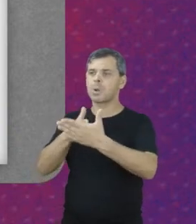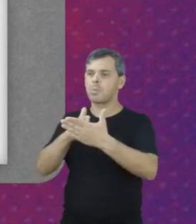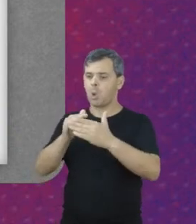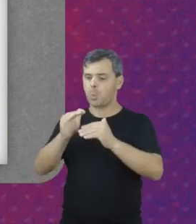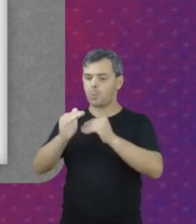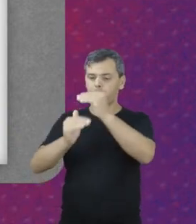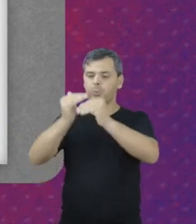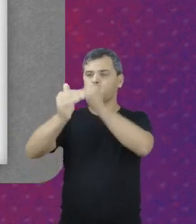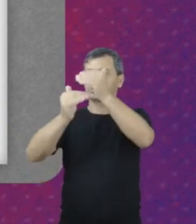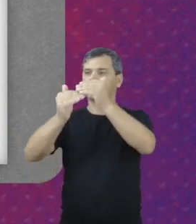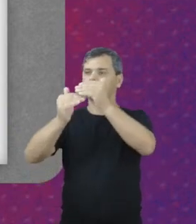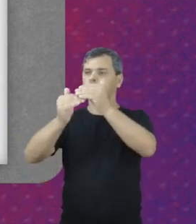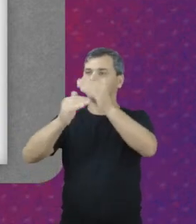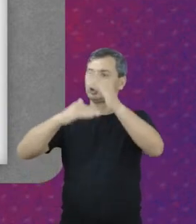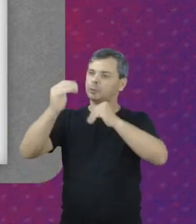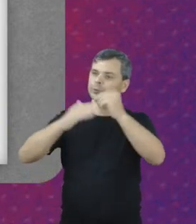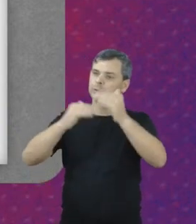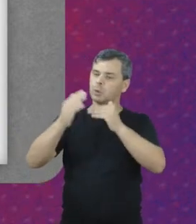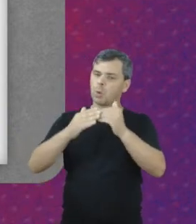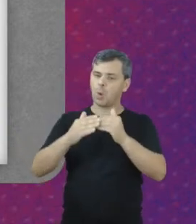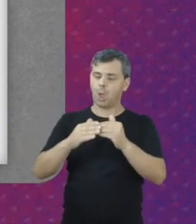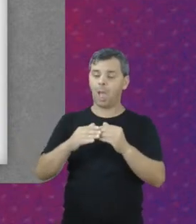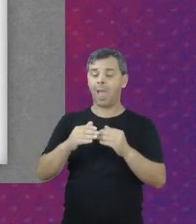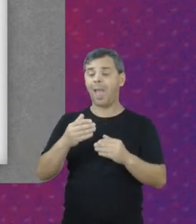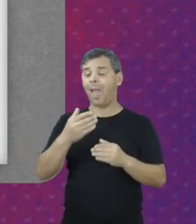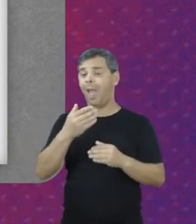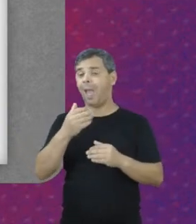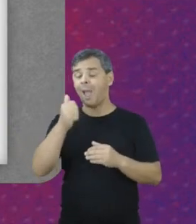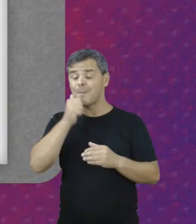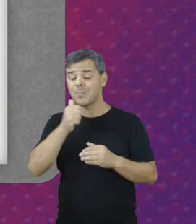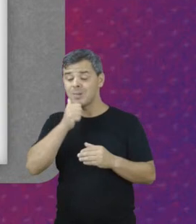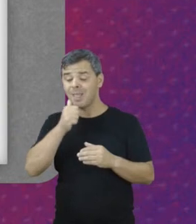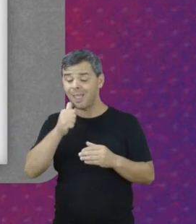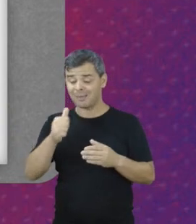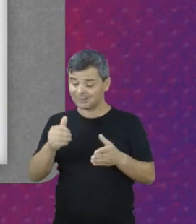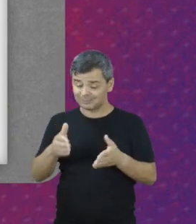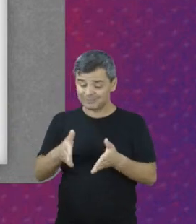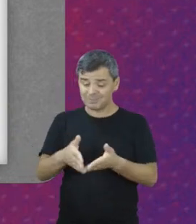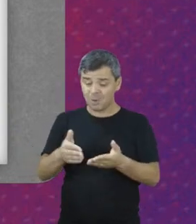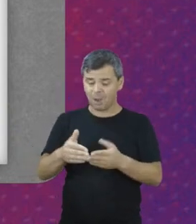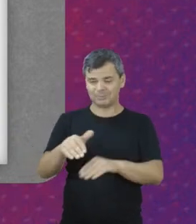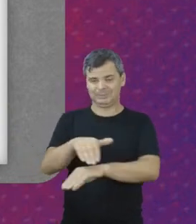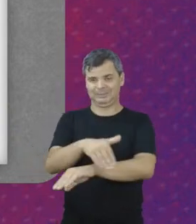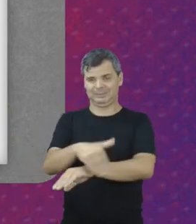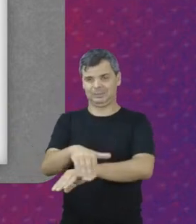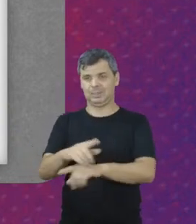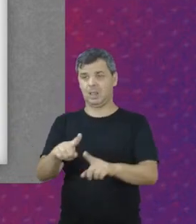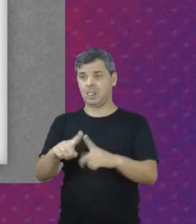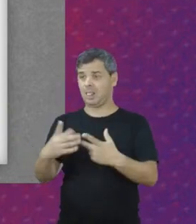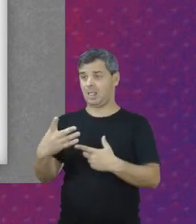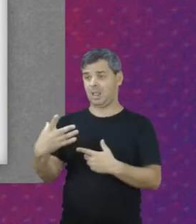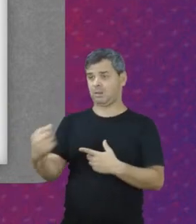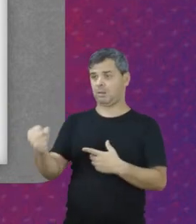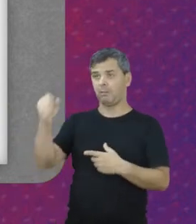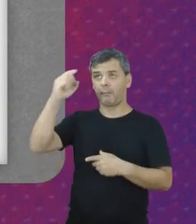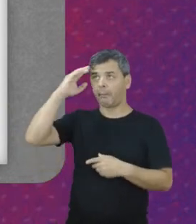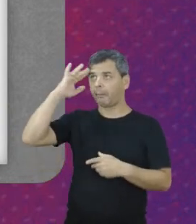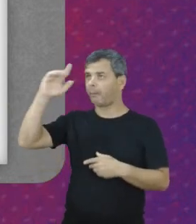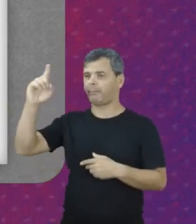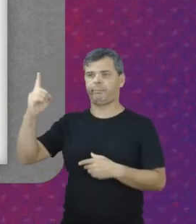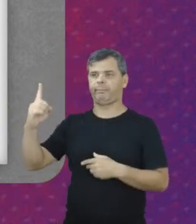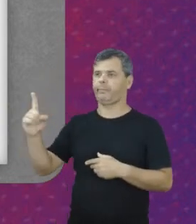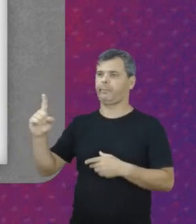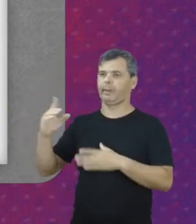da mulher. Então, a mulher da periferia, diferente da mulher da classe média, ela não vai ser permitido nem sonhar, né, com